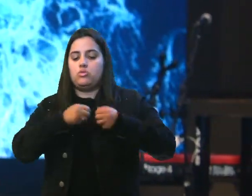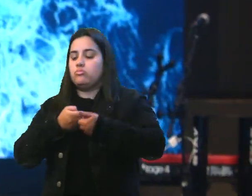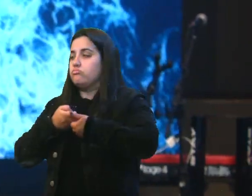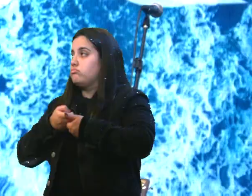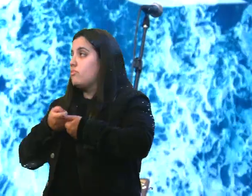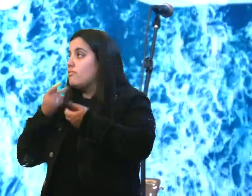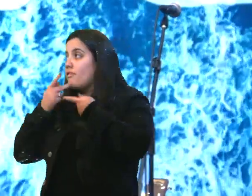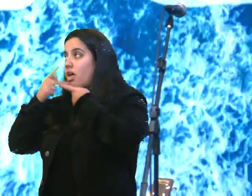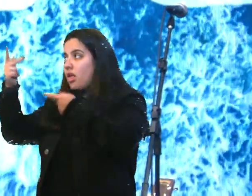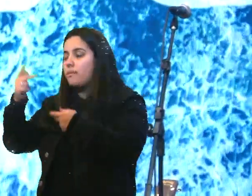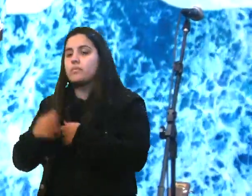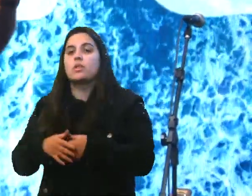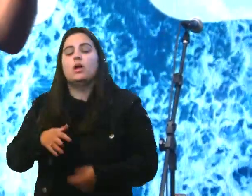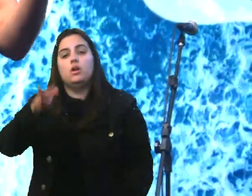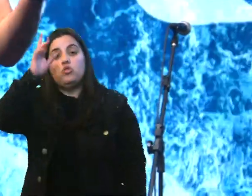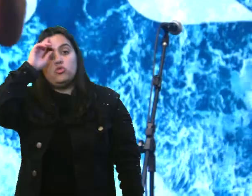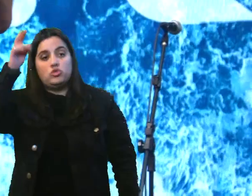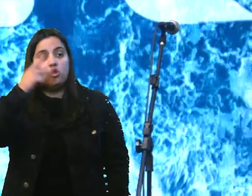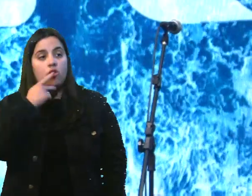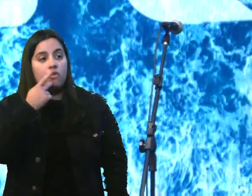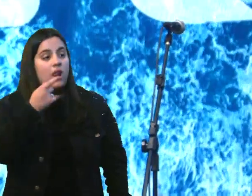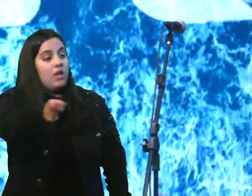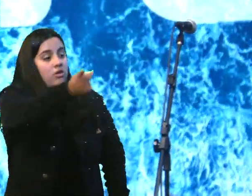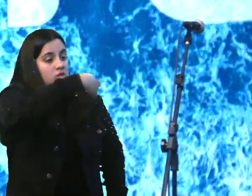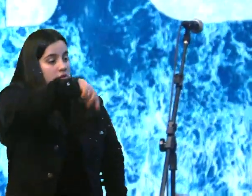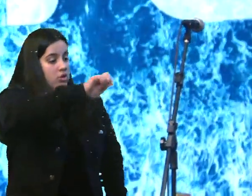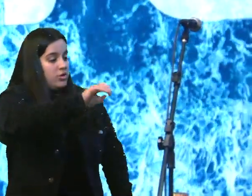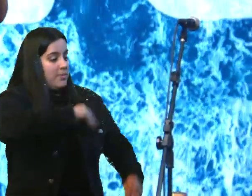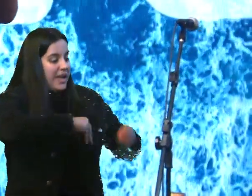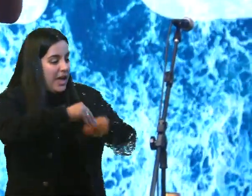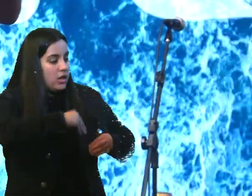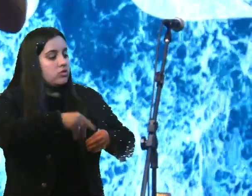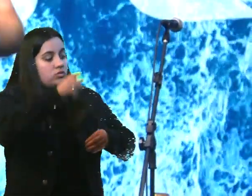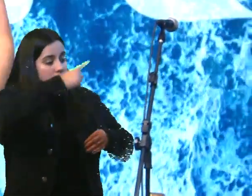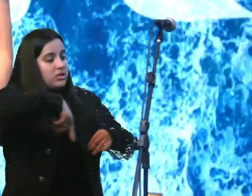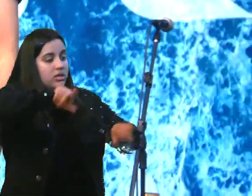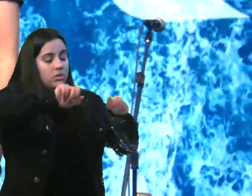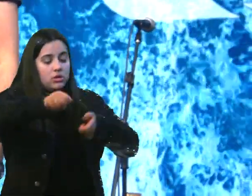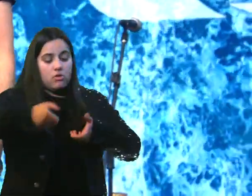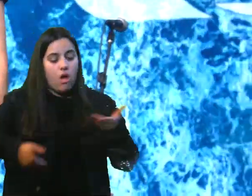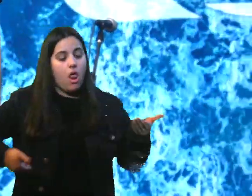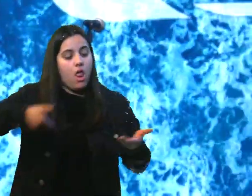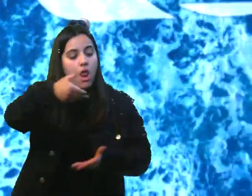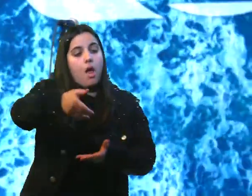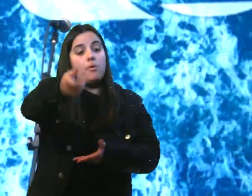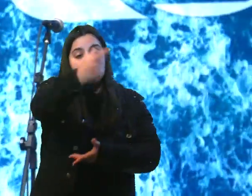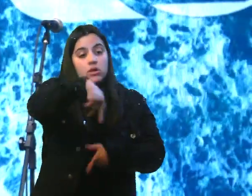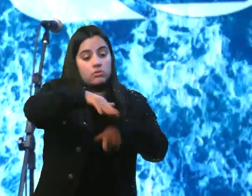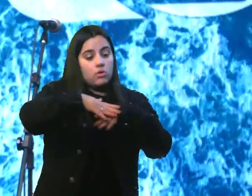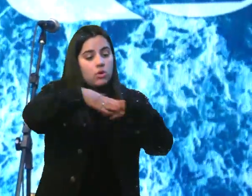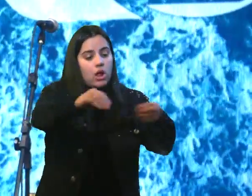O Senhor fala para a gente confessar os nossos pecados uns aos outros para sermos curados.